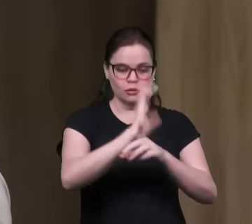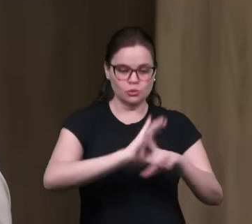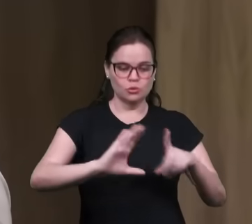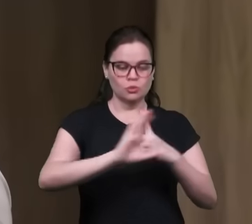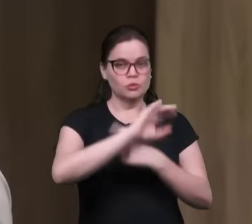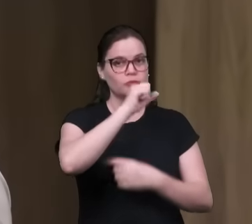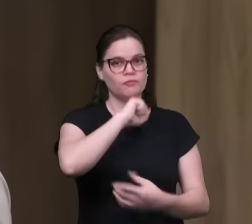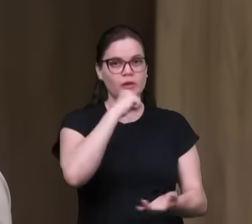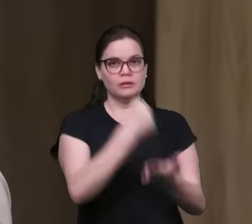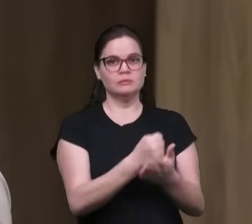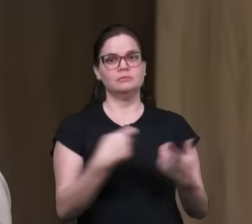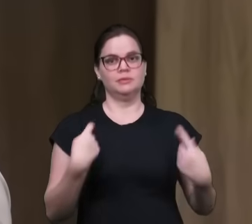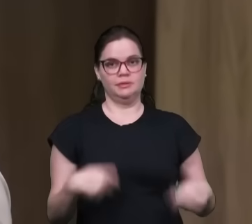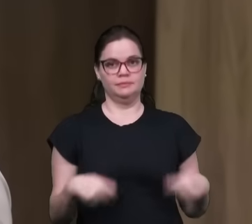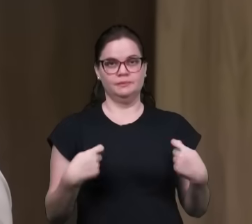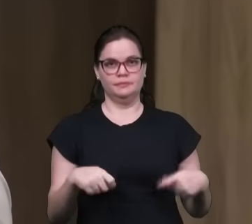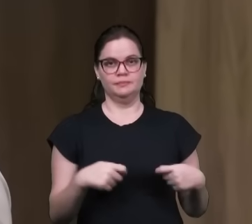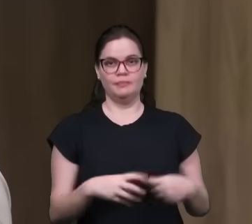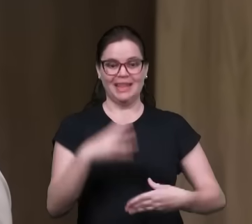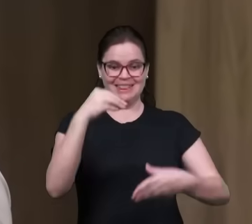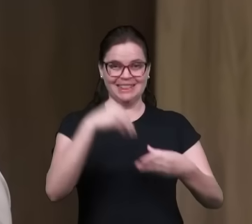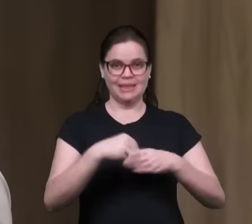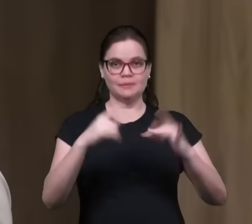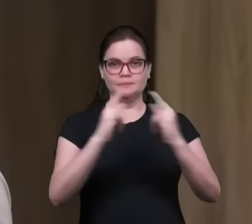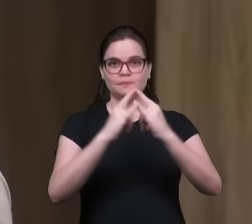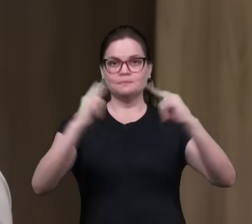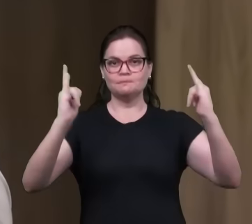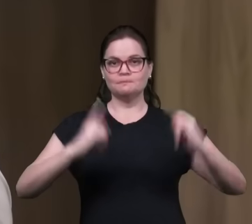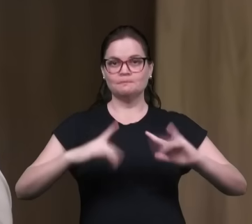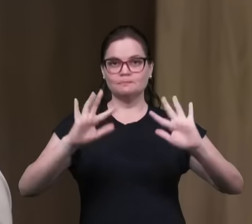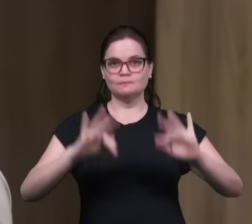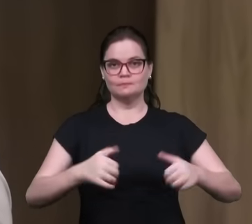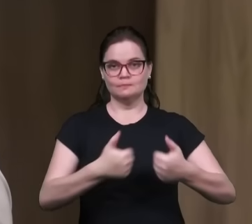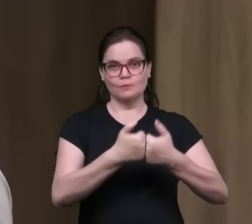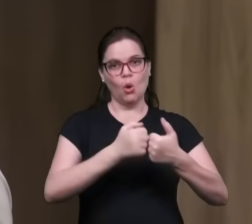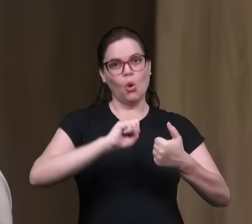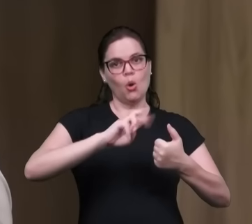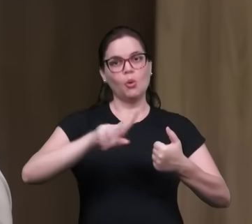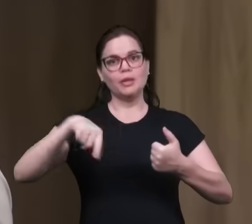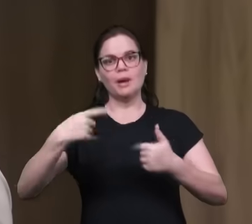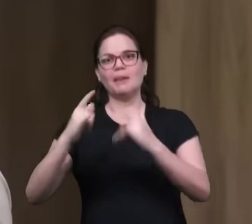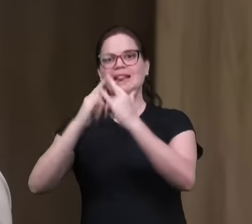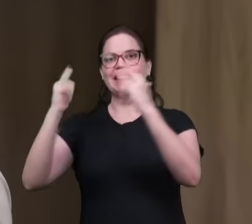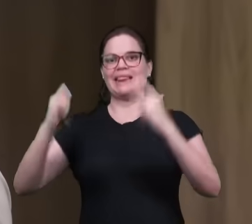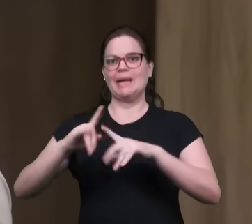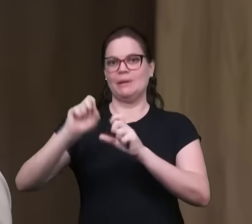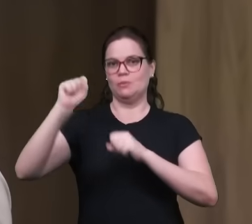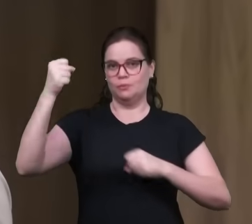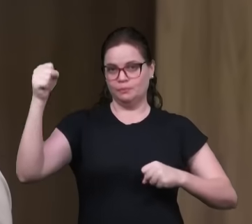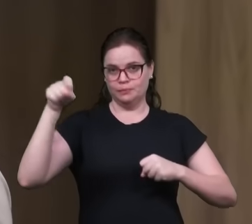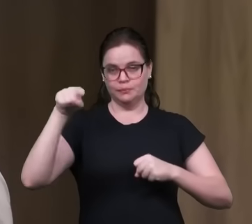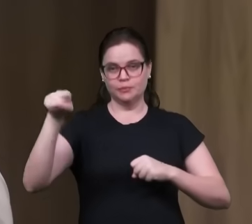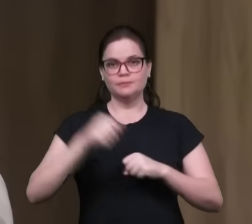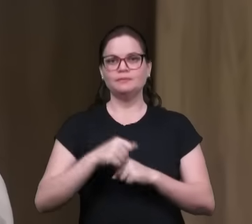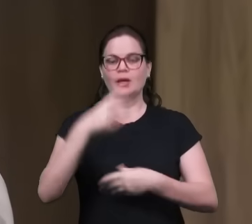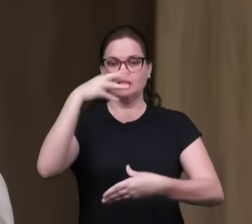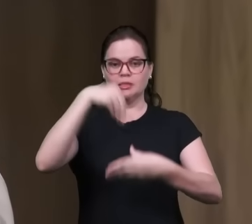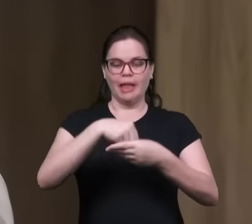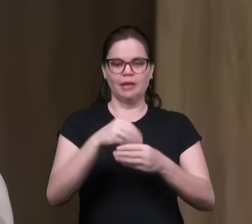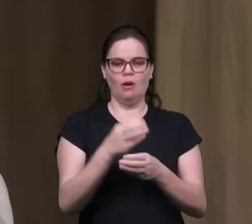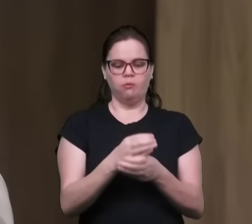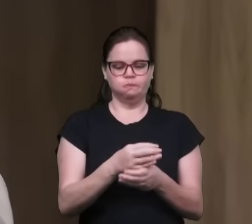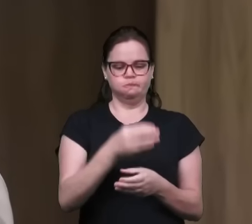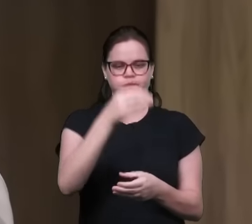Testamento e que era colocado dentro do tabernáculo ou depois dentro do templo e que iluminava o interior da tenda